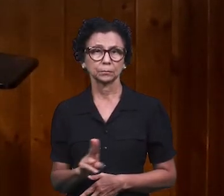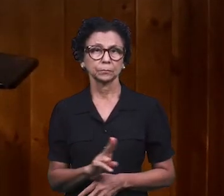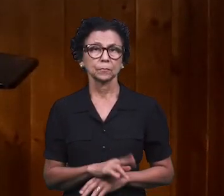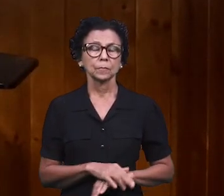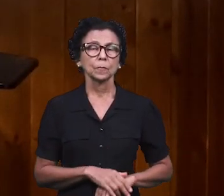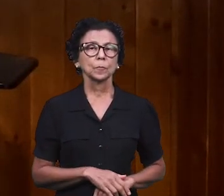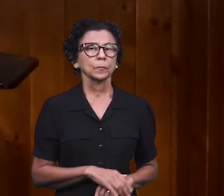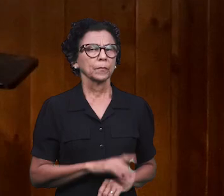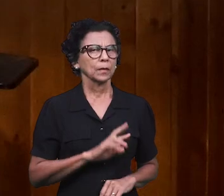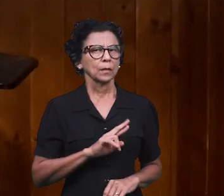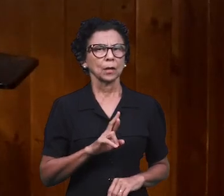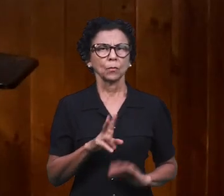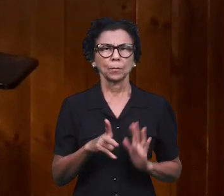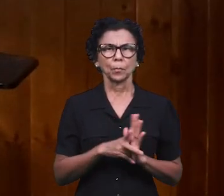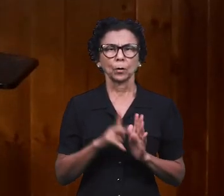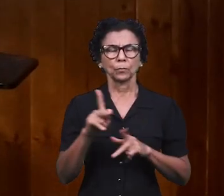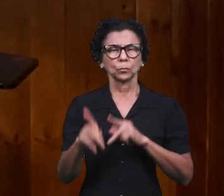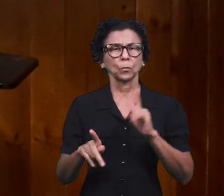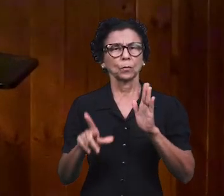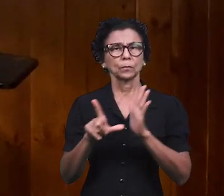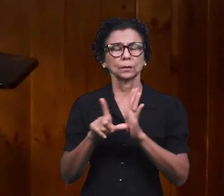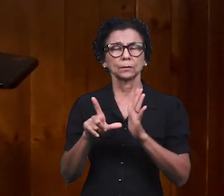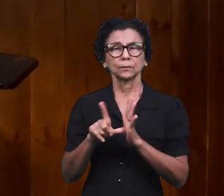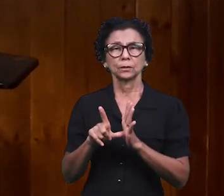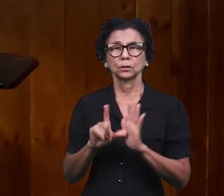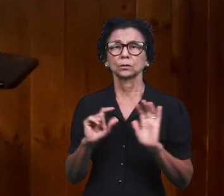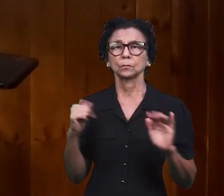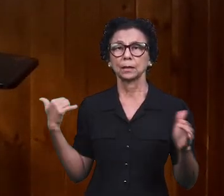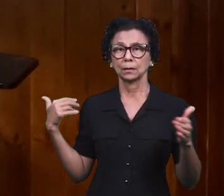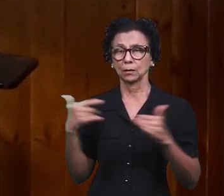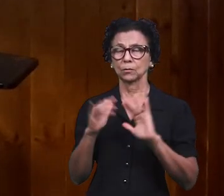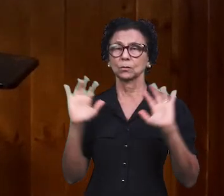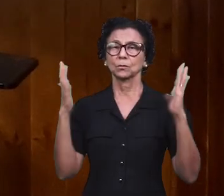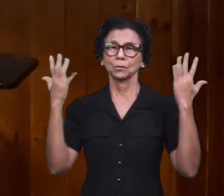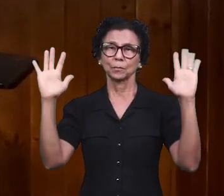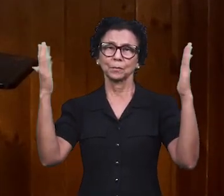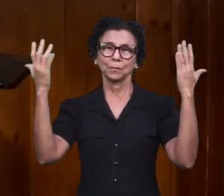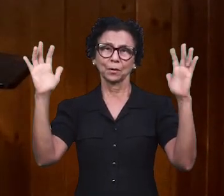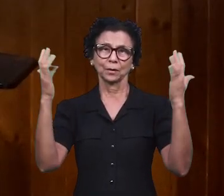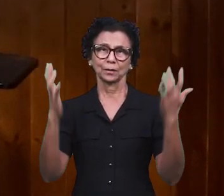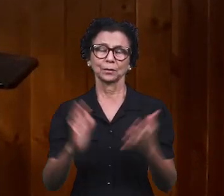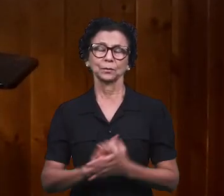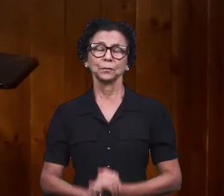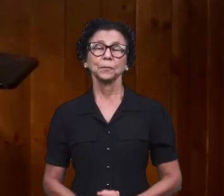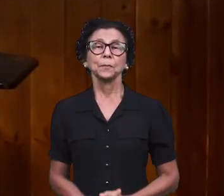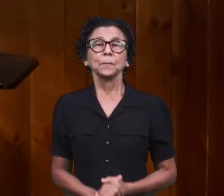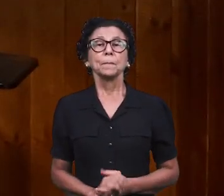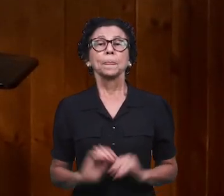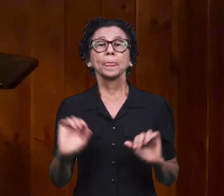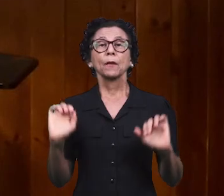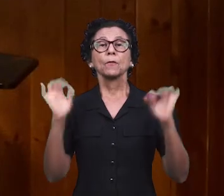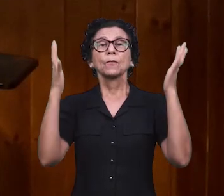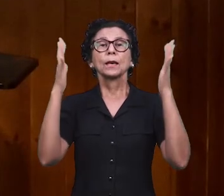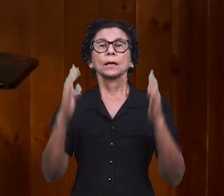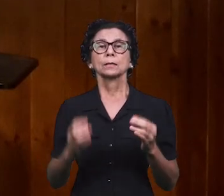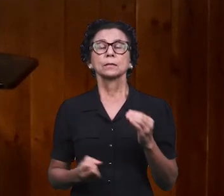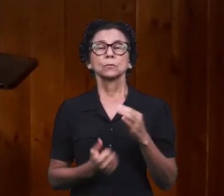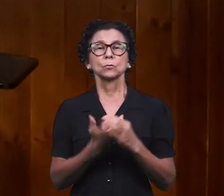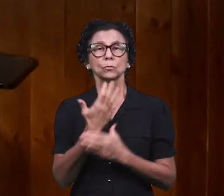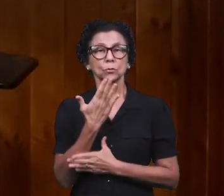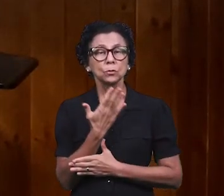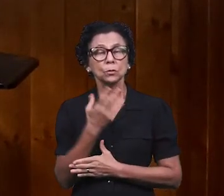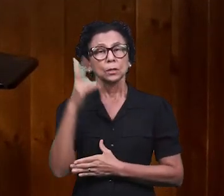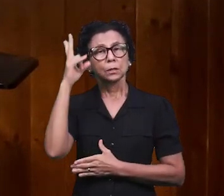culto levítico, mas eles comemoram hoje, até hoje. Elas surgiram na história de